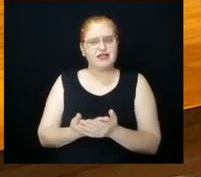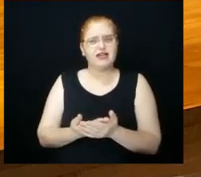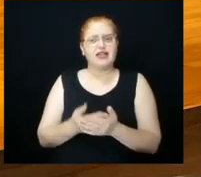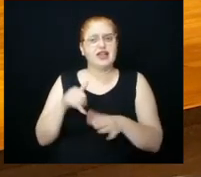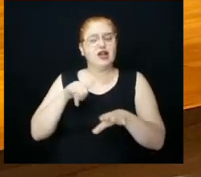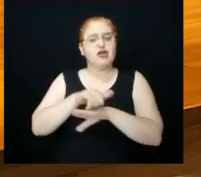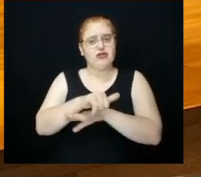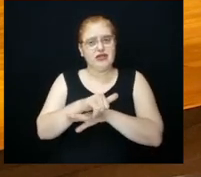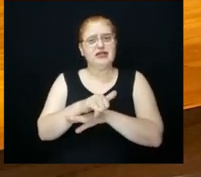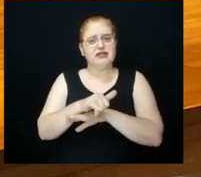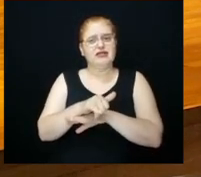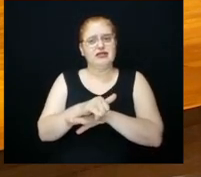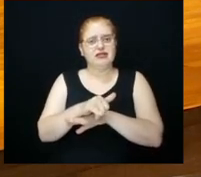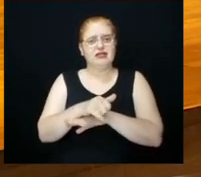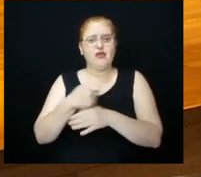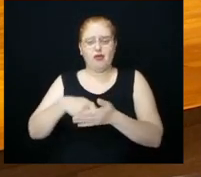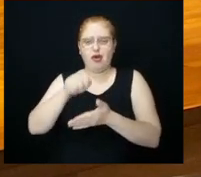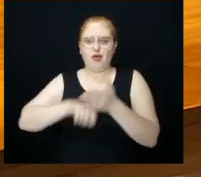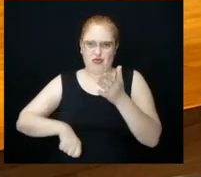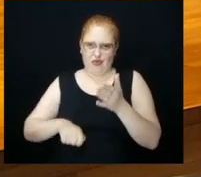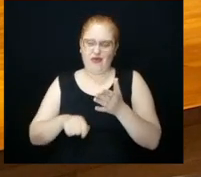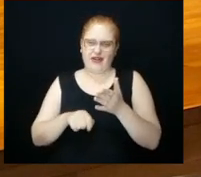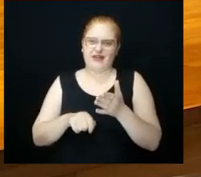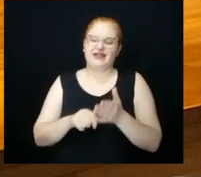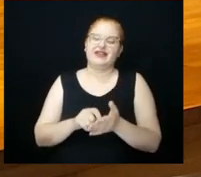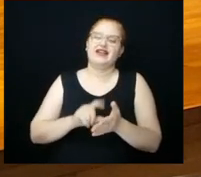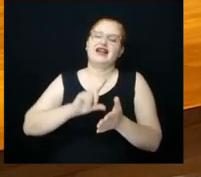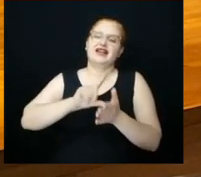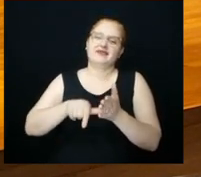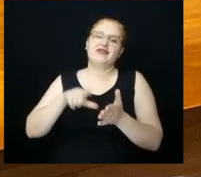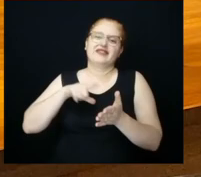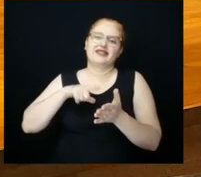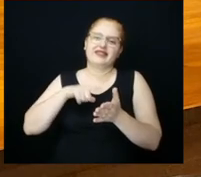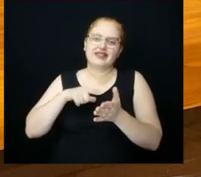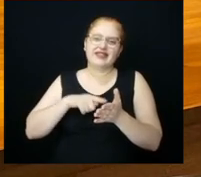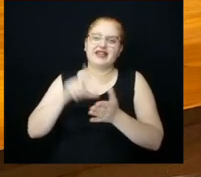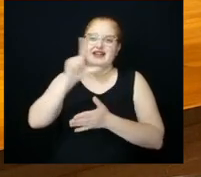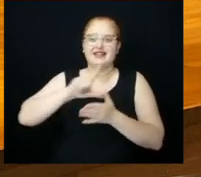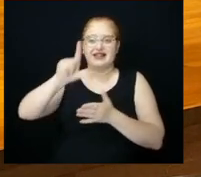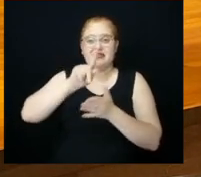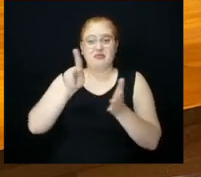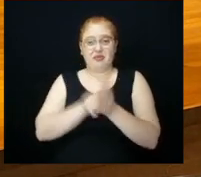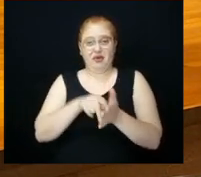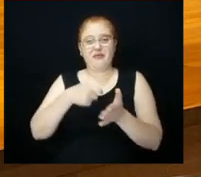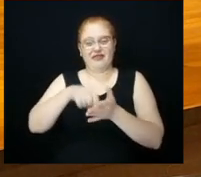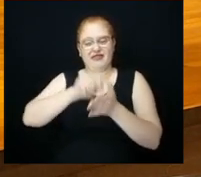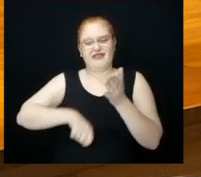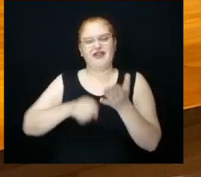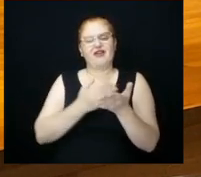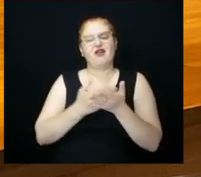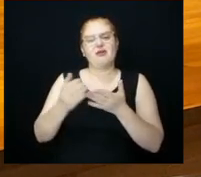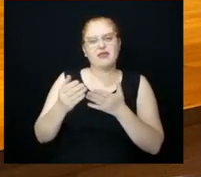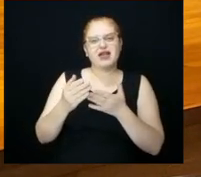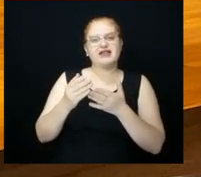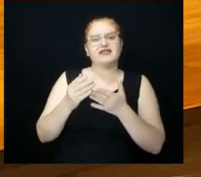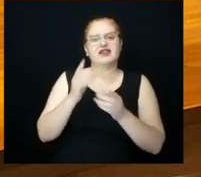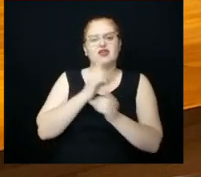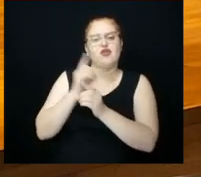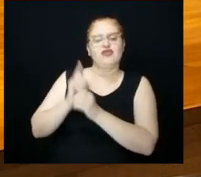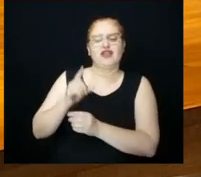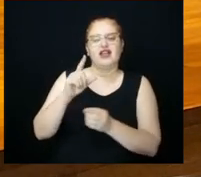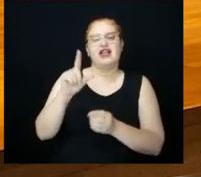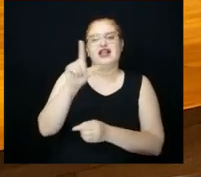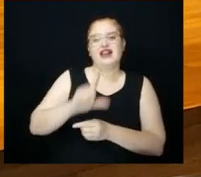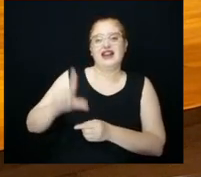ela no primeiro momento. E isso também vai depois embasar toda a literatura dela, né? Quando ela começa a descobrir aos poucos os